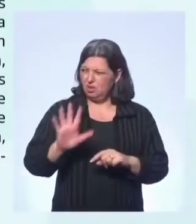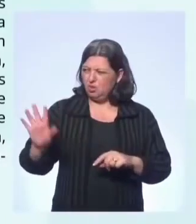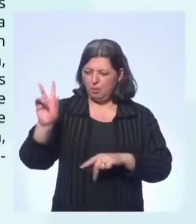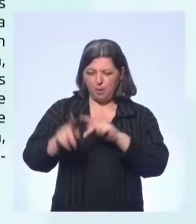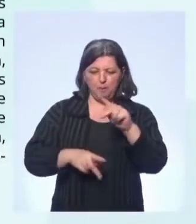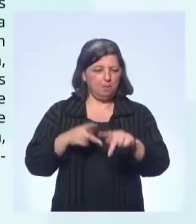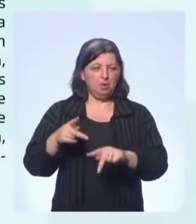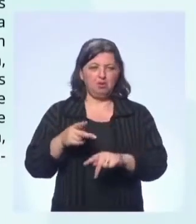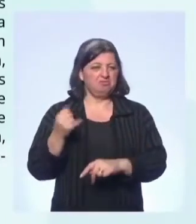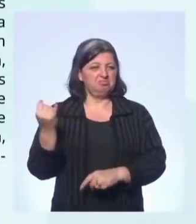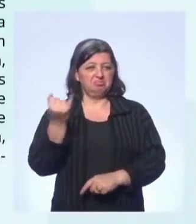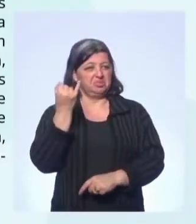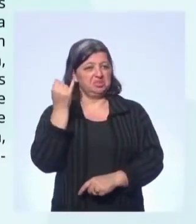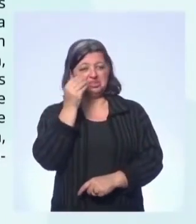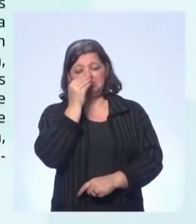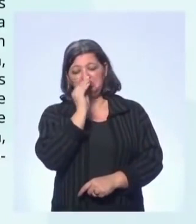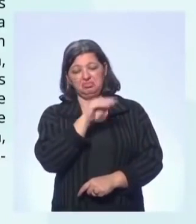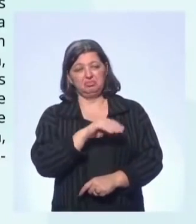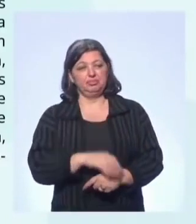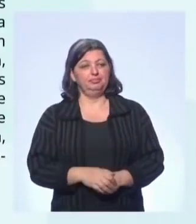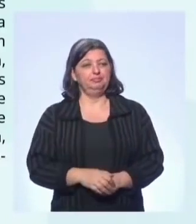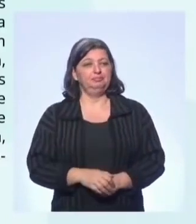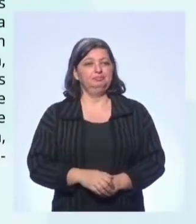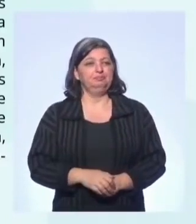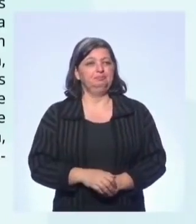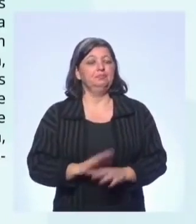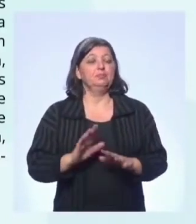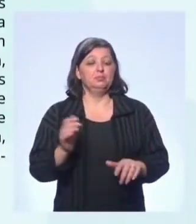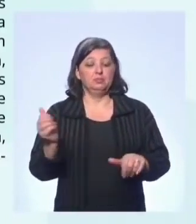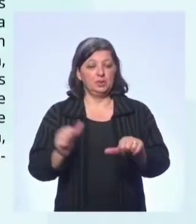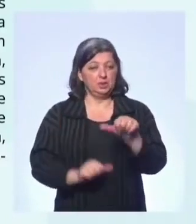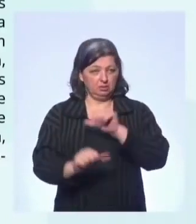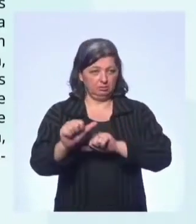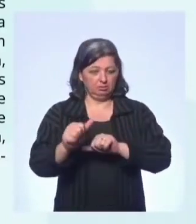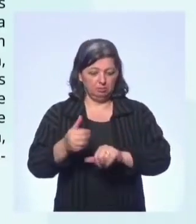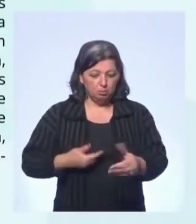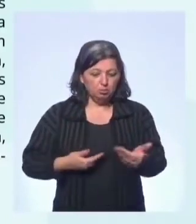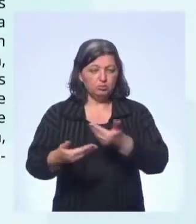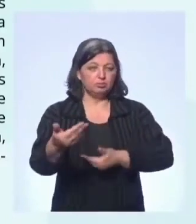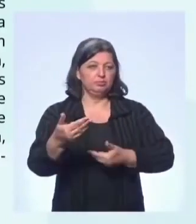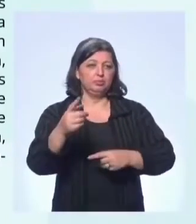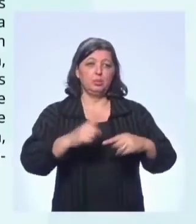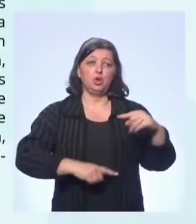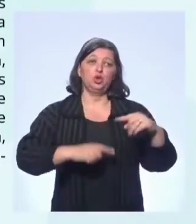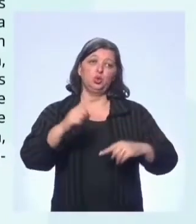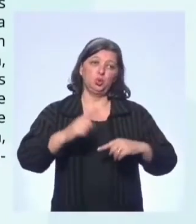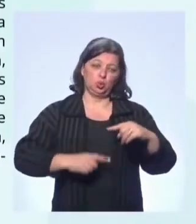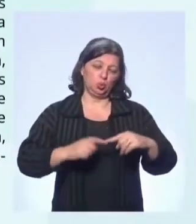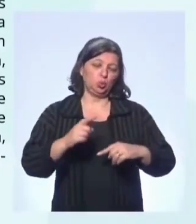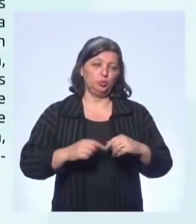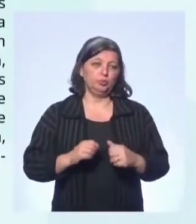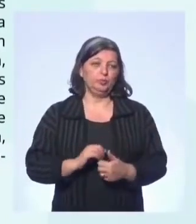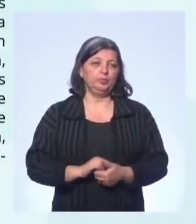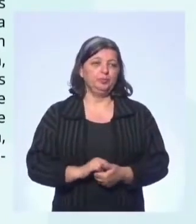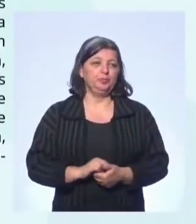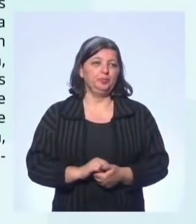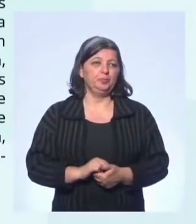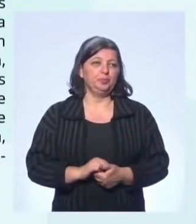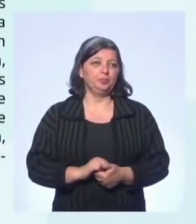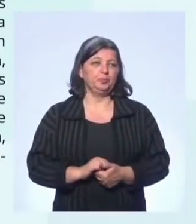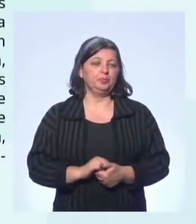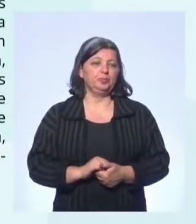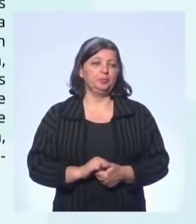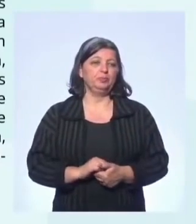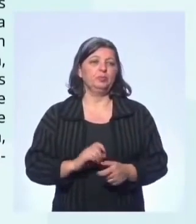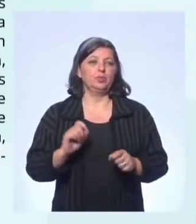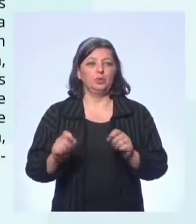Então, com essa prática comercial de troca de produtos, essa prática comercial de troca de produtos era conhecida